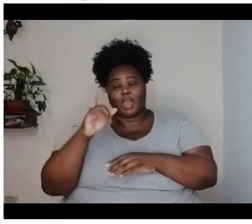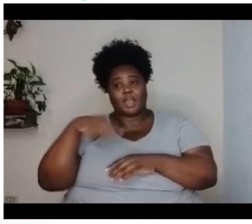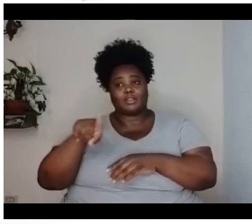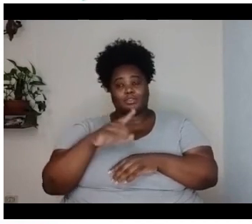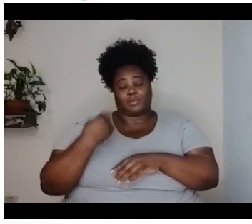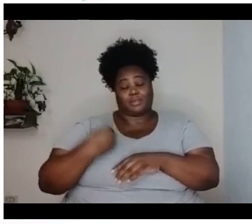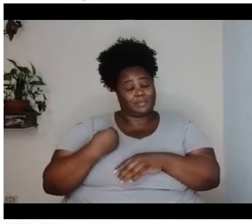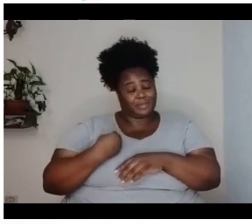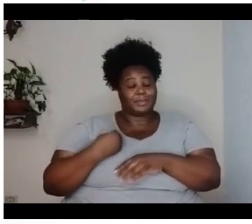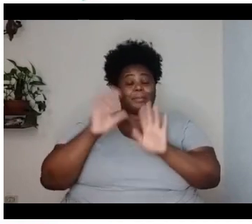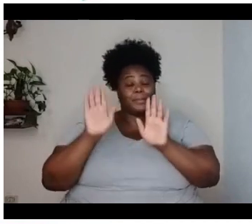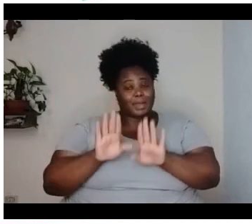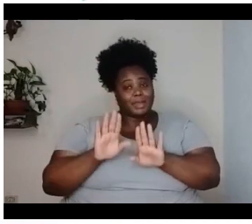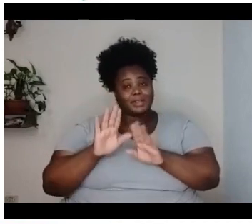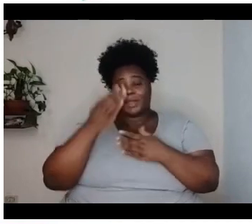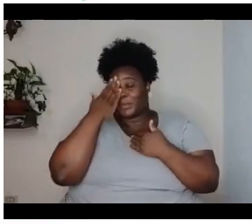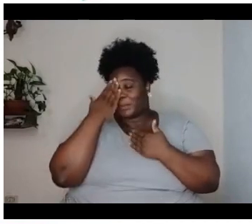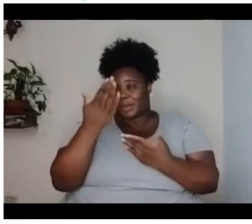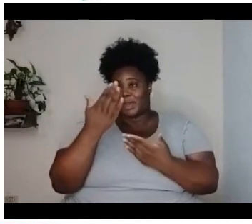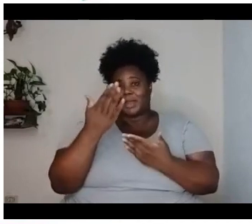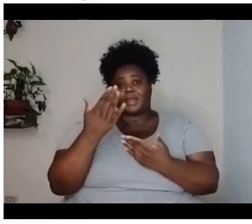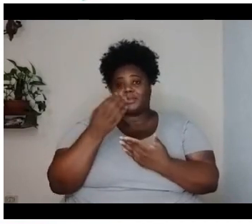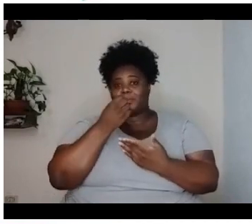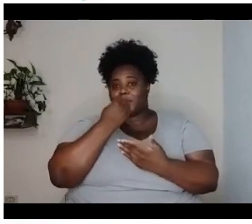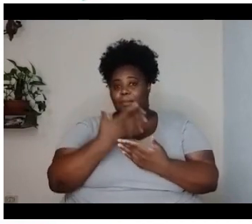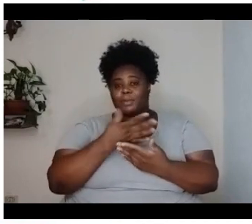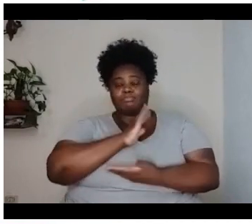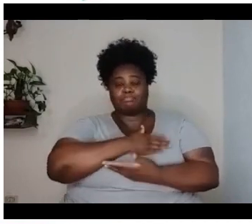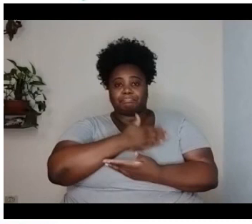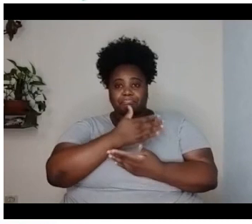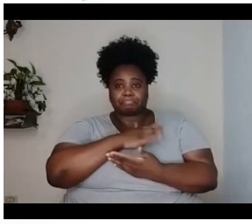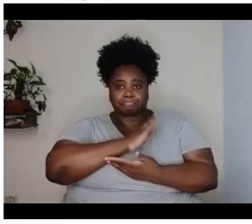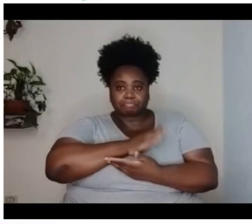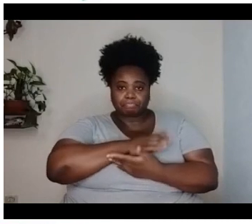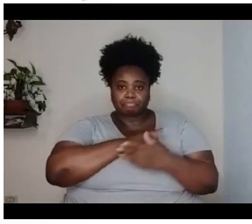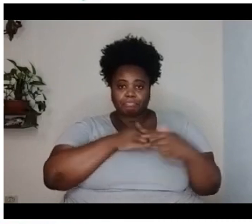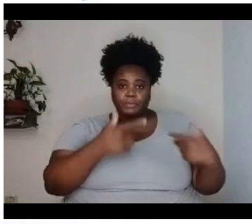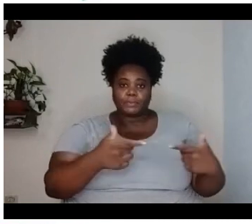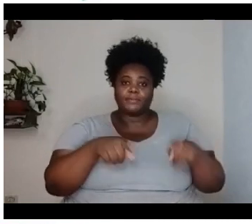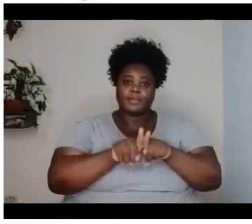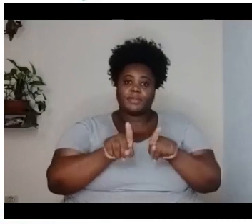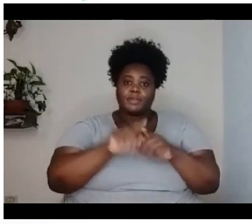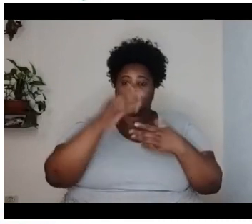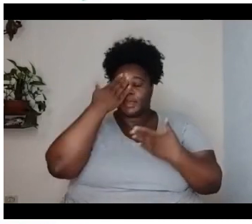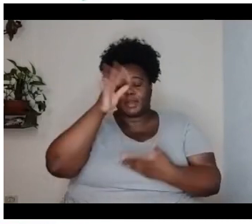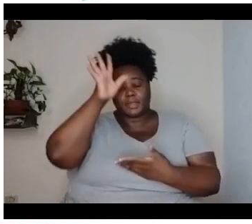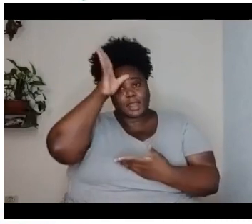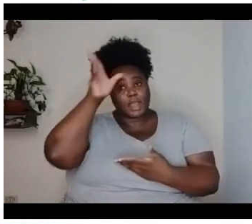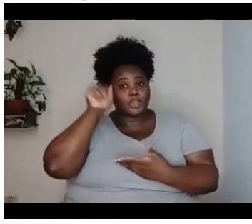contou, mas muito obrigada pela generosidade e o cuidado. Queria também agradecer a Jane, que está